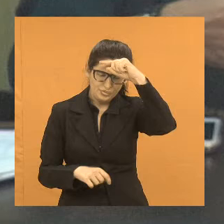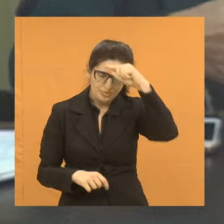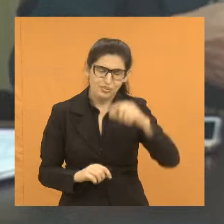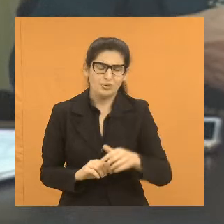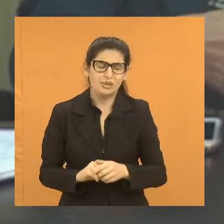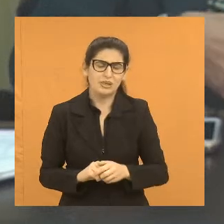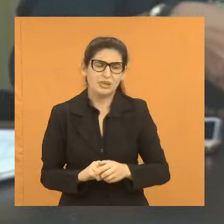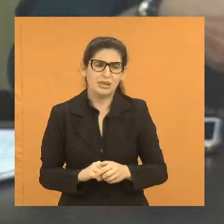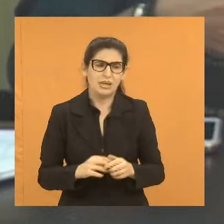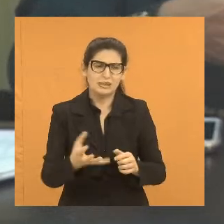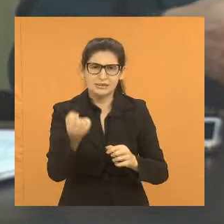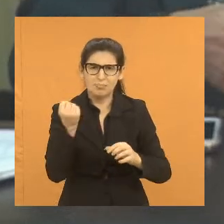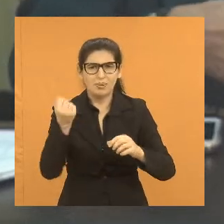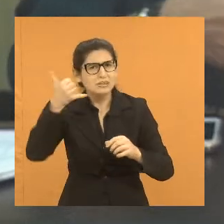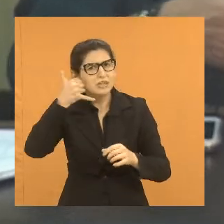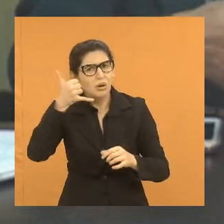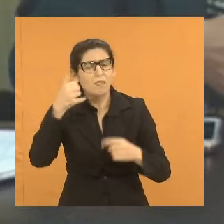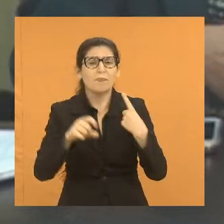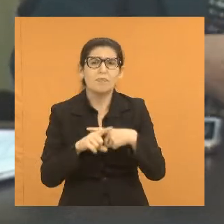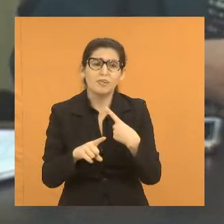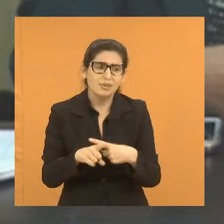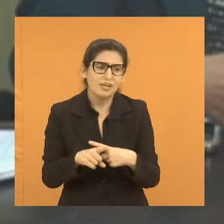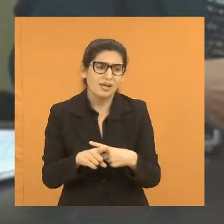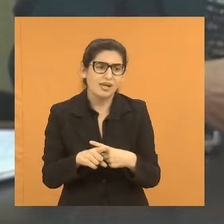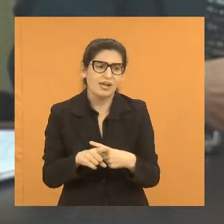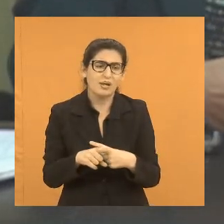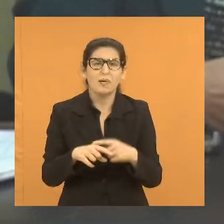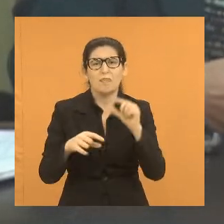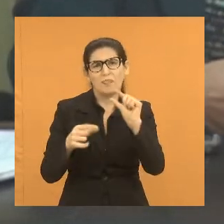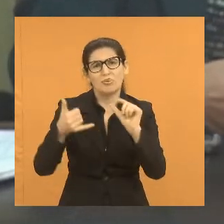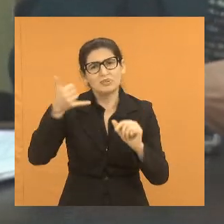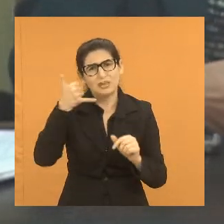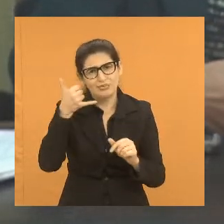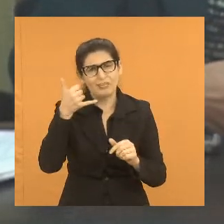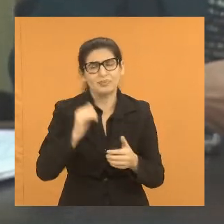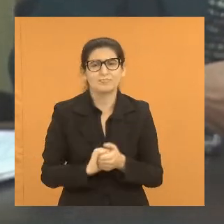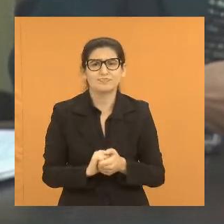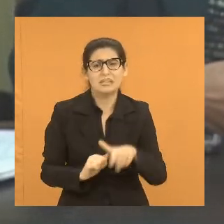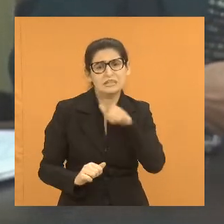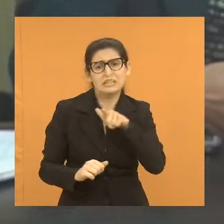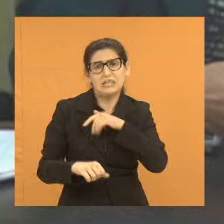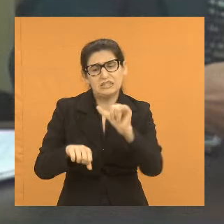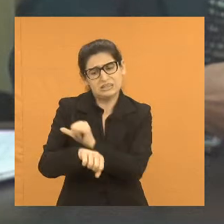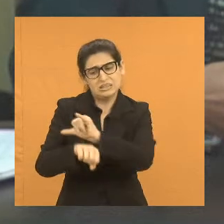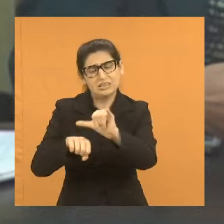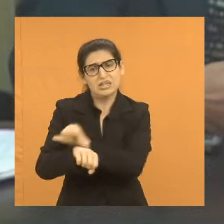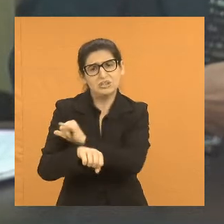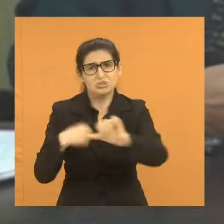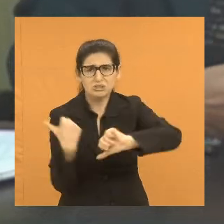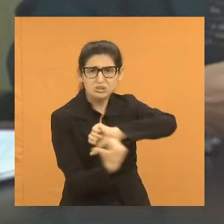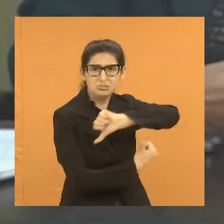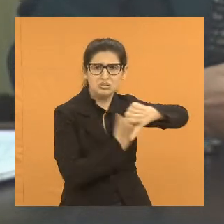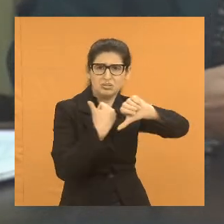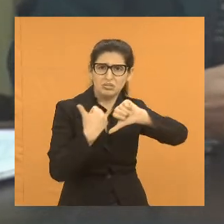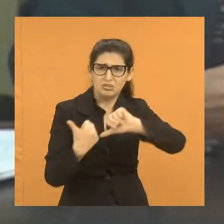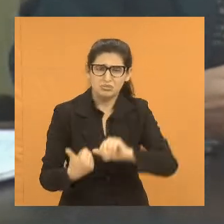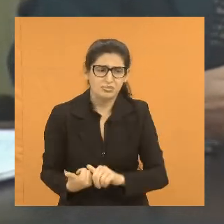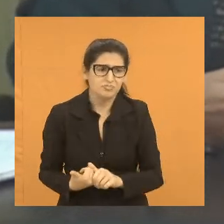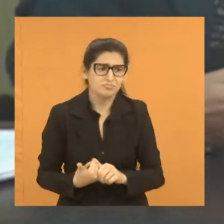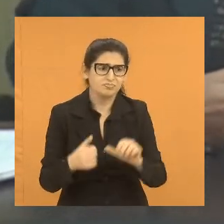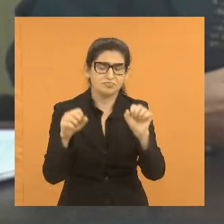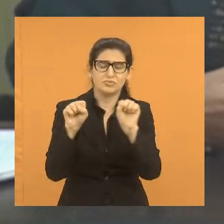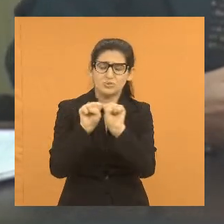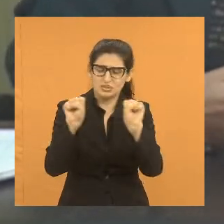das pessoas, porque o número de telefones insuficientes, e existe todo um plano. Agora nós estamos renovando o sistema, o Fast